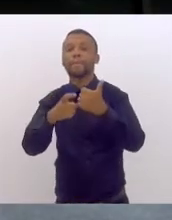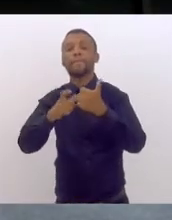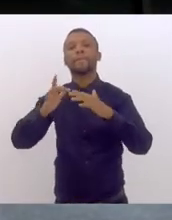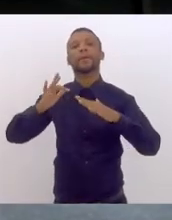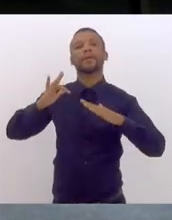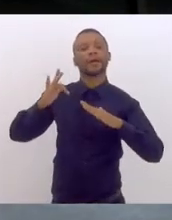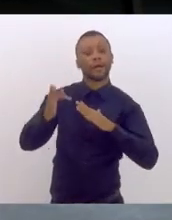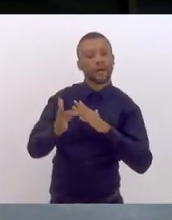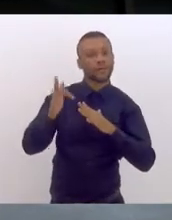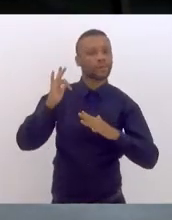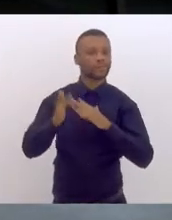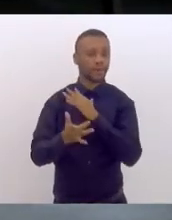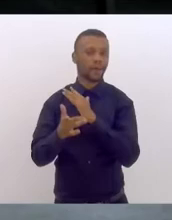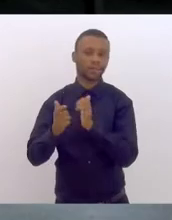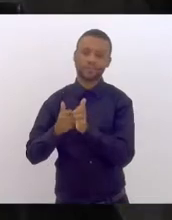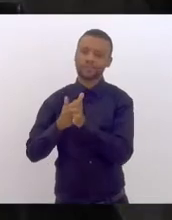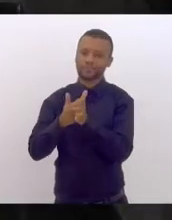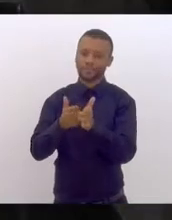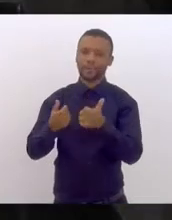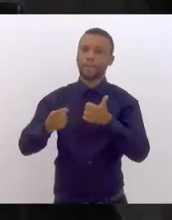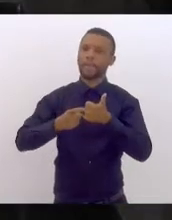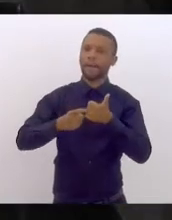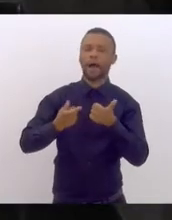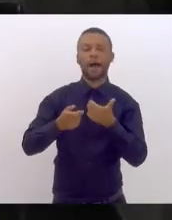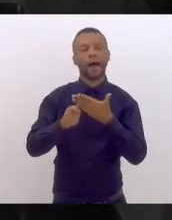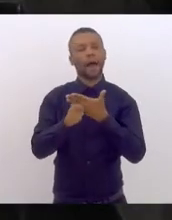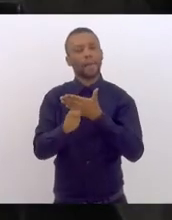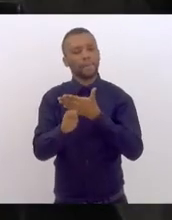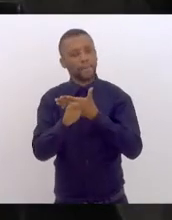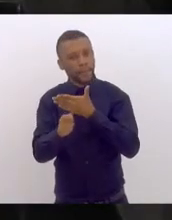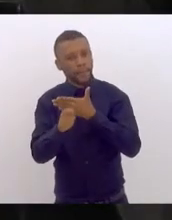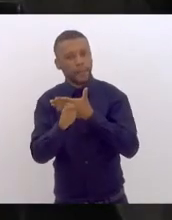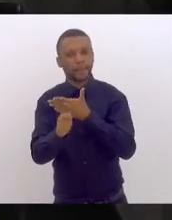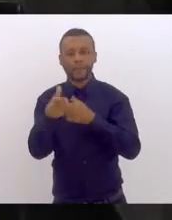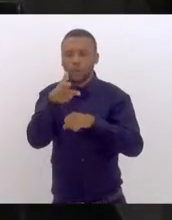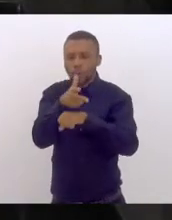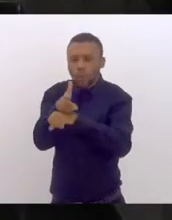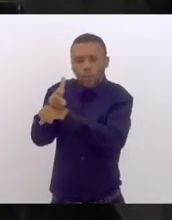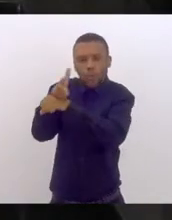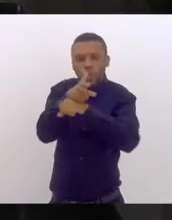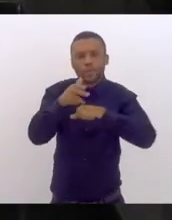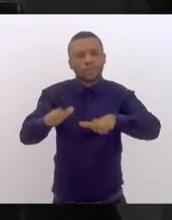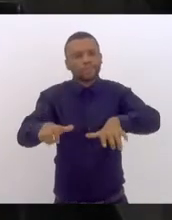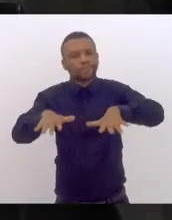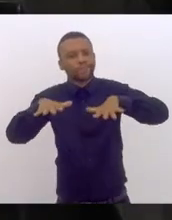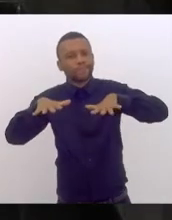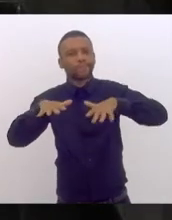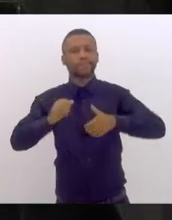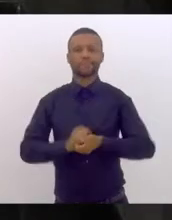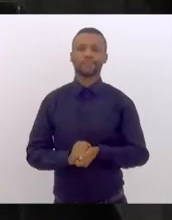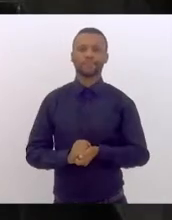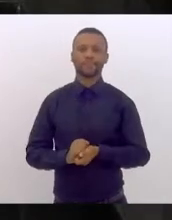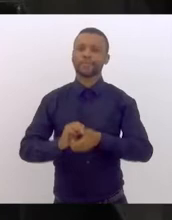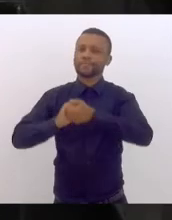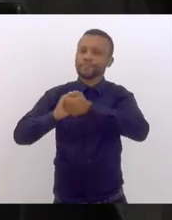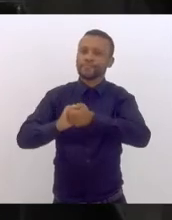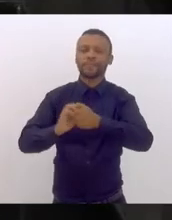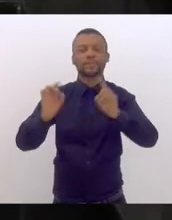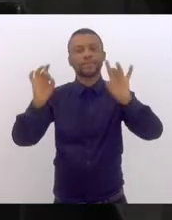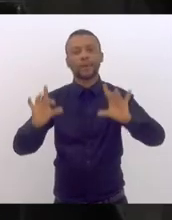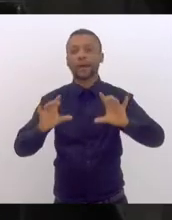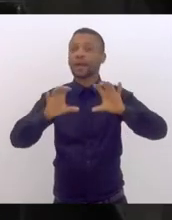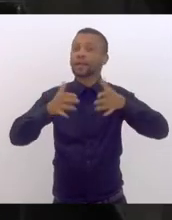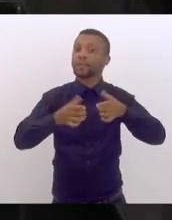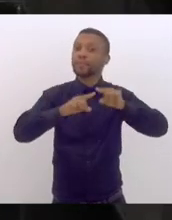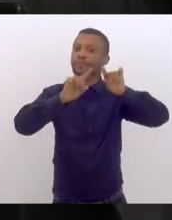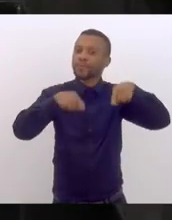sociais a imprensa que faz a cobertura das nossas sessões a saudação que especial equipe